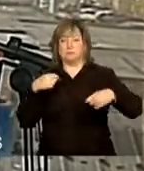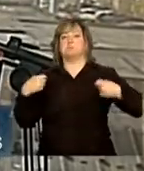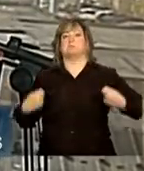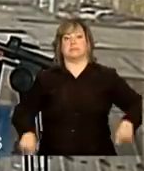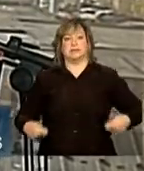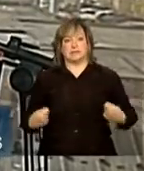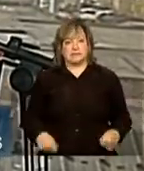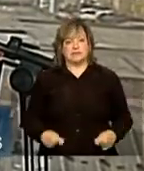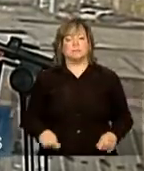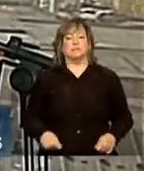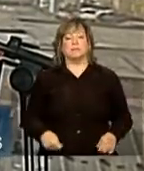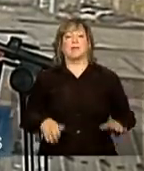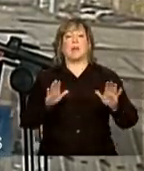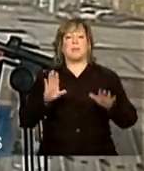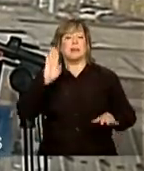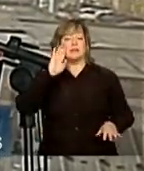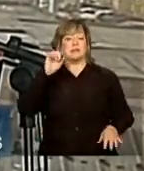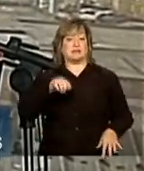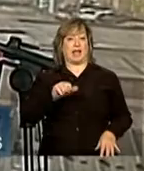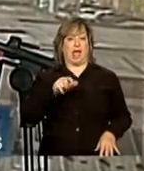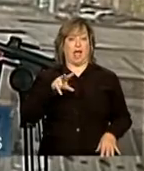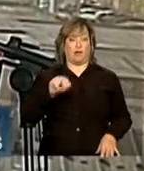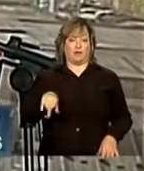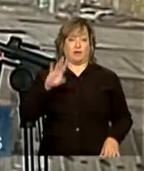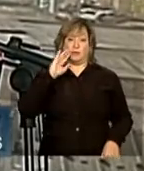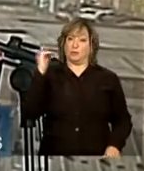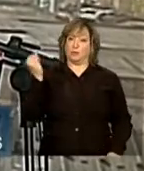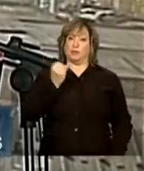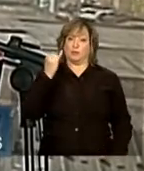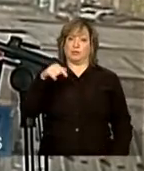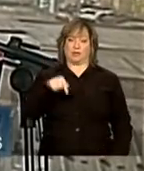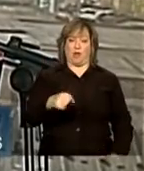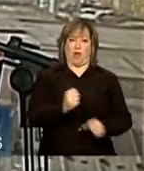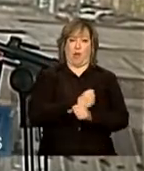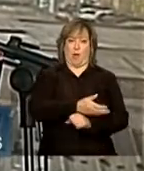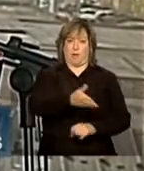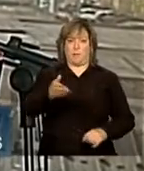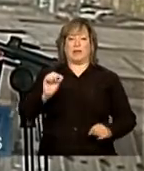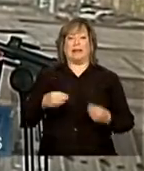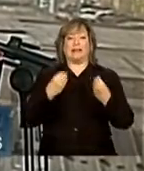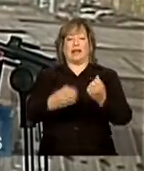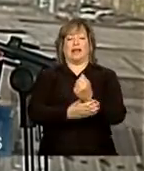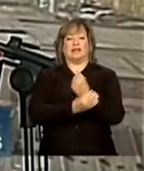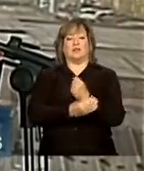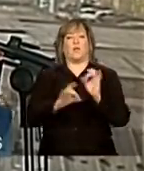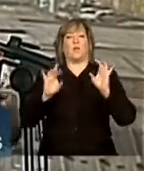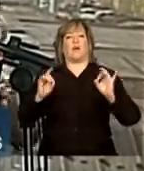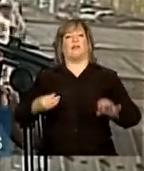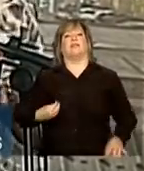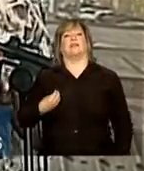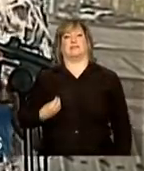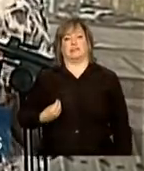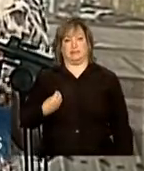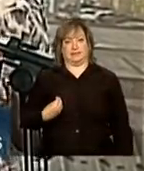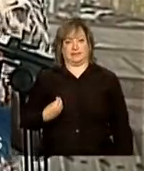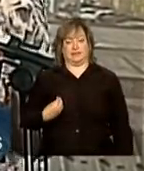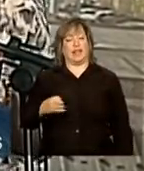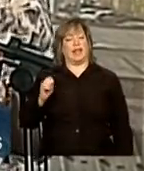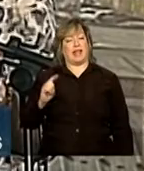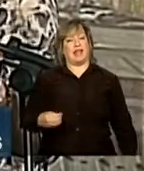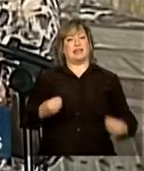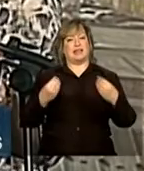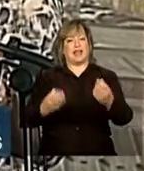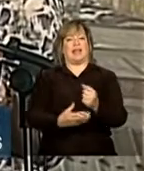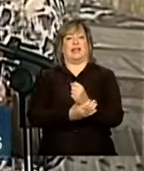Mas o objetivo último de uma obra dessas é garantir qualidade de vida, é